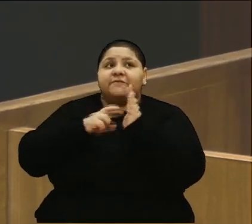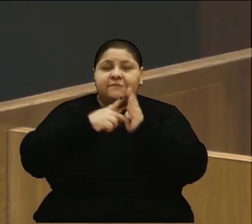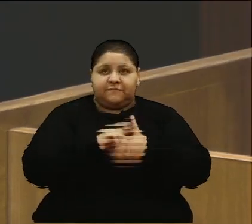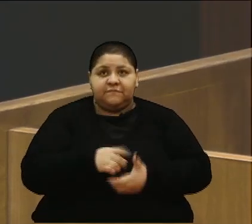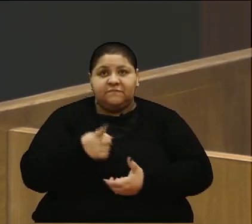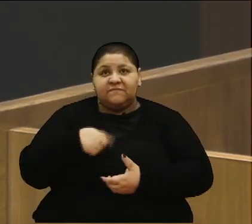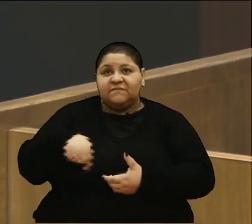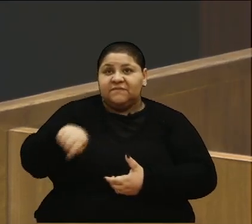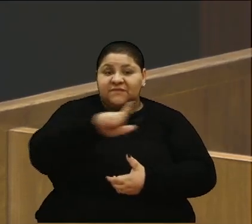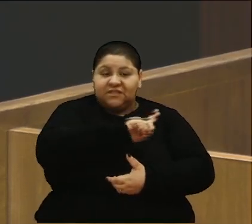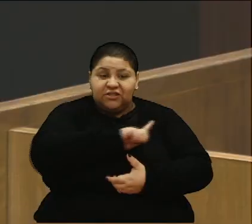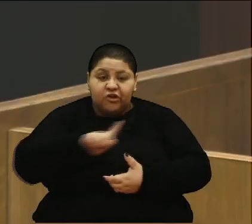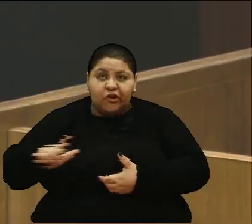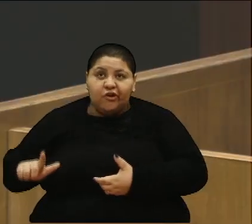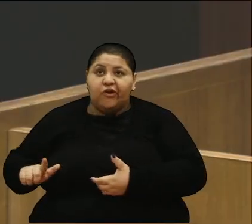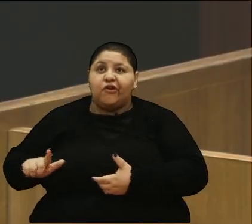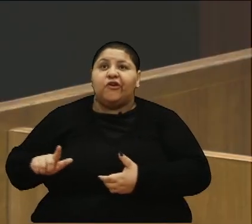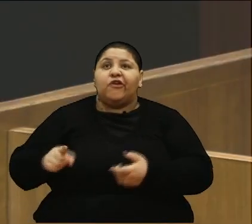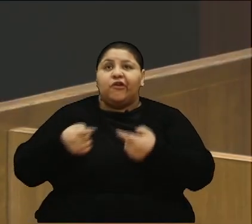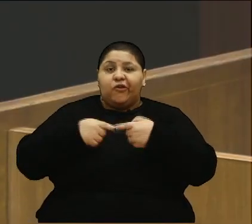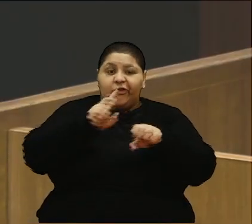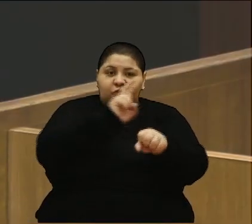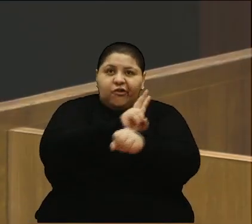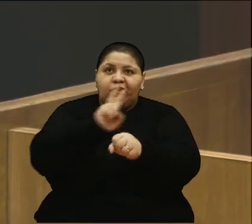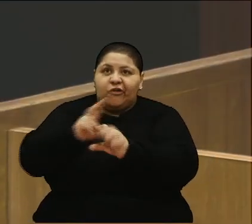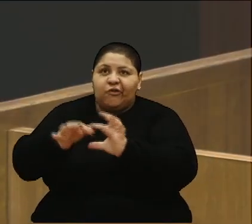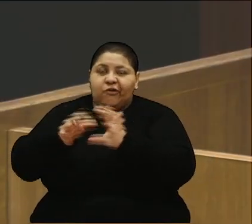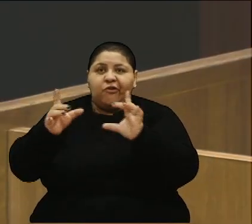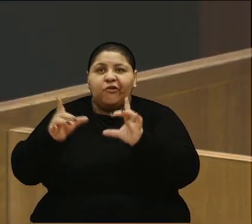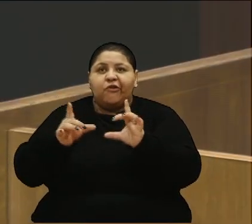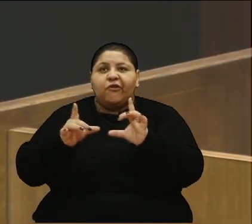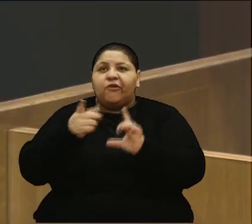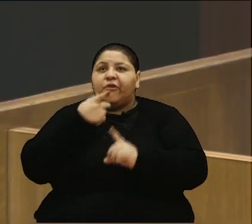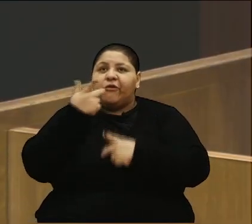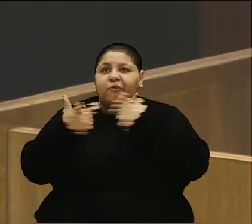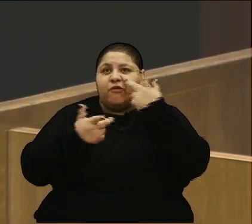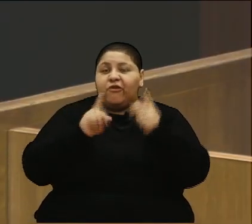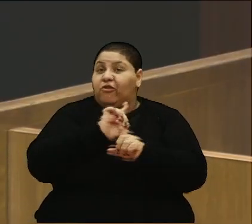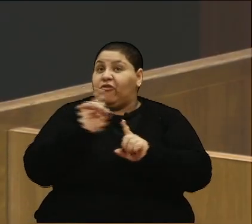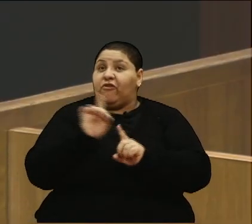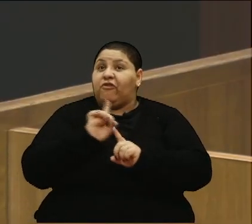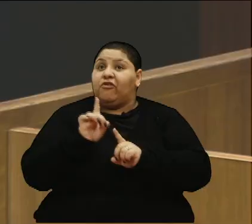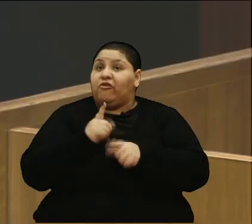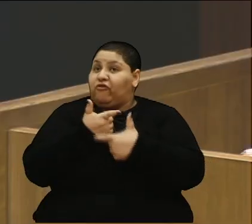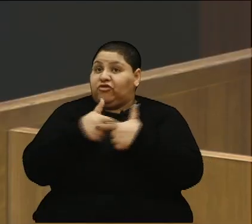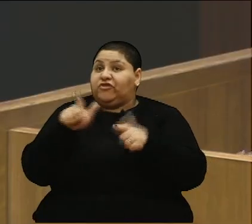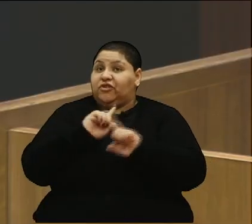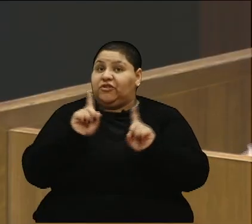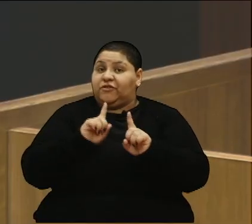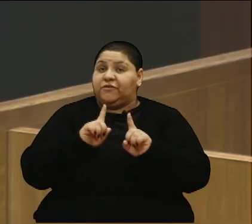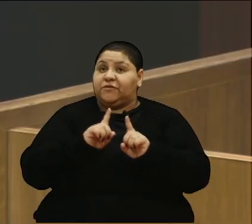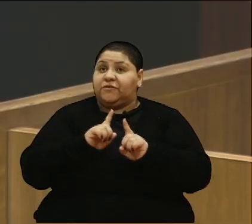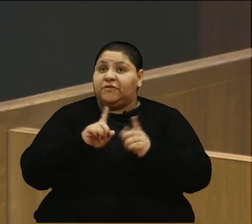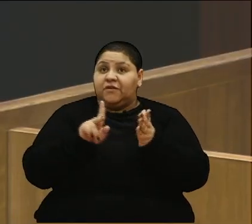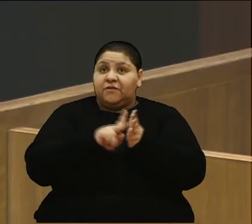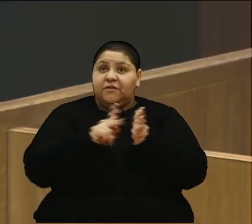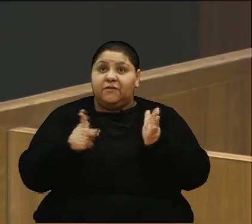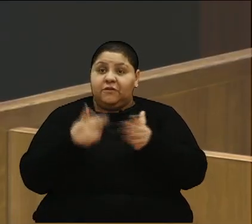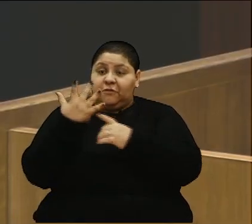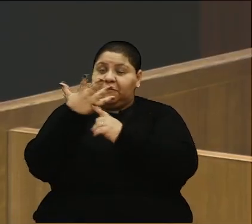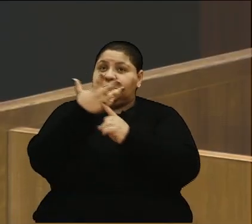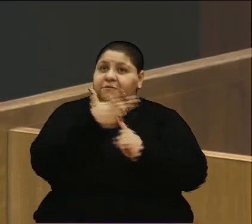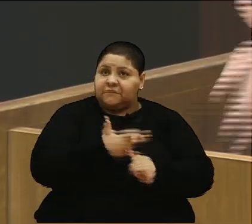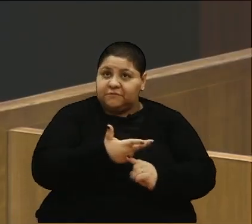gente cai com o governo inteiro, mas a gente protege a liberdade de expressão. Isso os próprios... Não ficou dividido, não. Os próprios